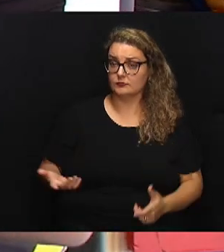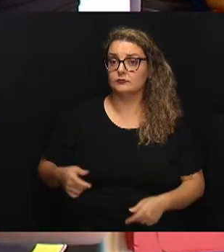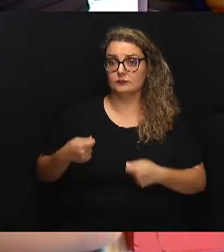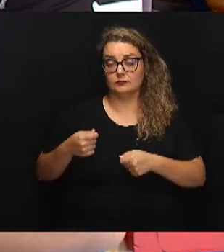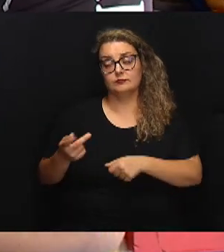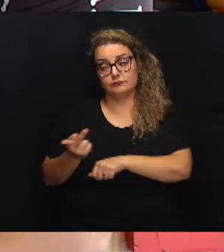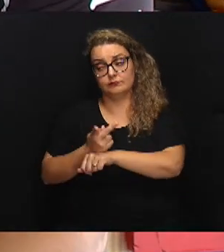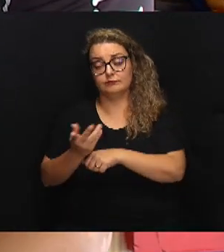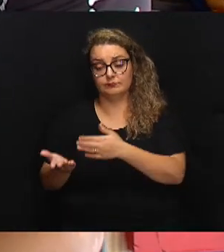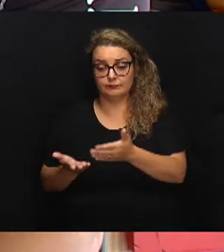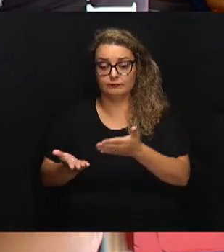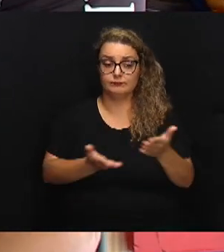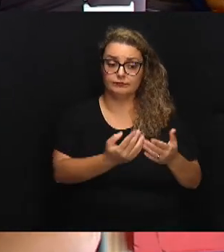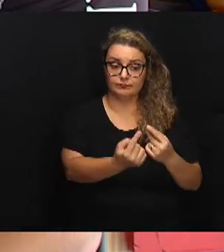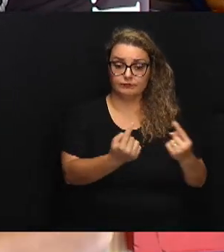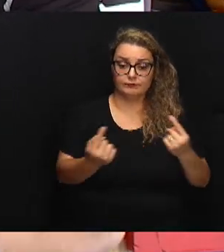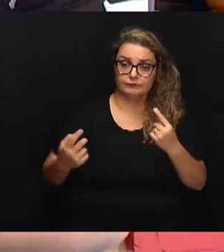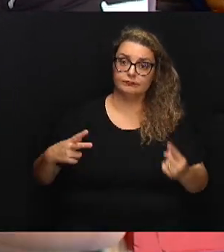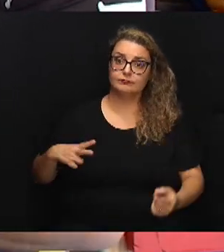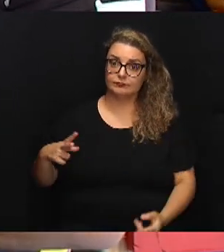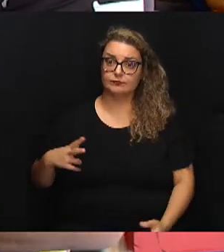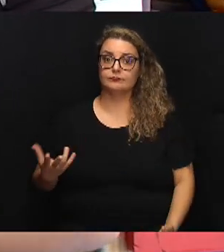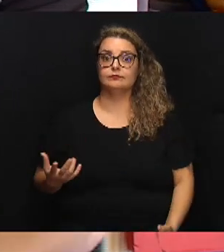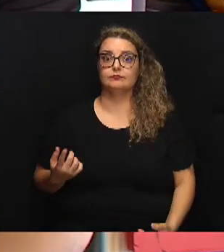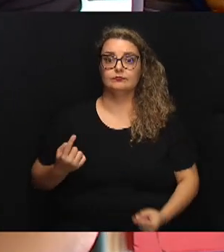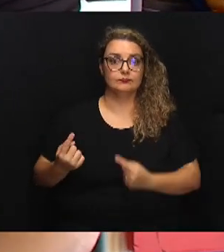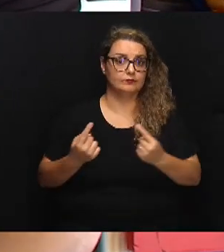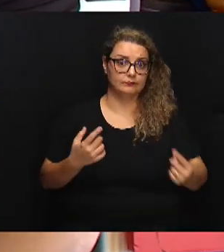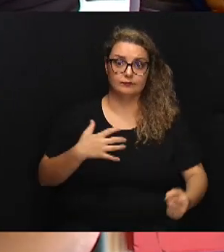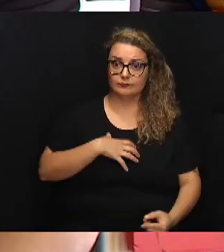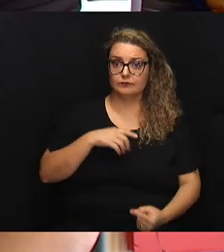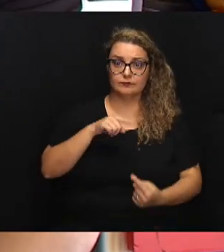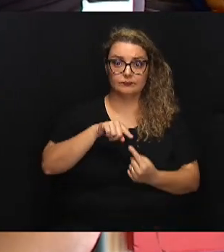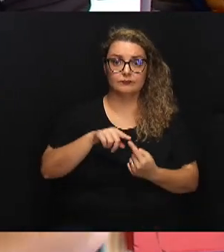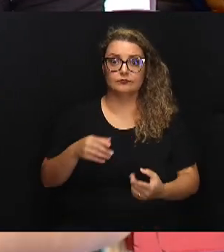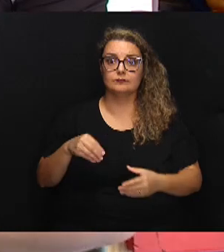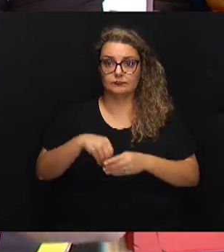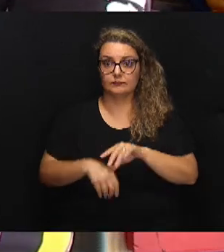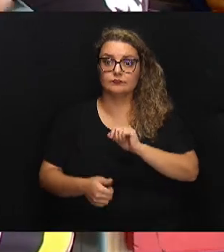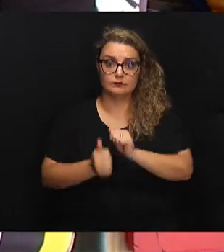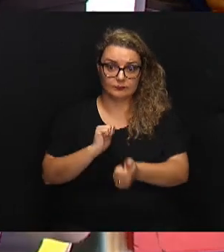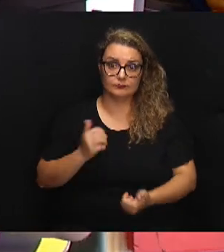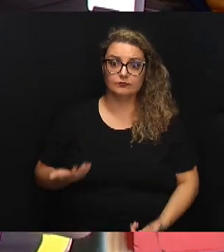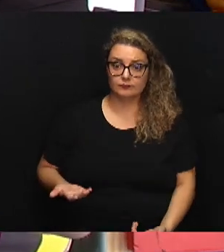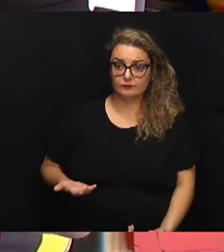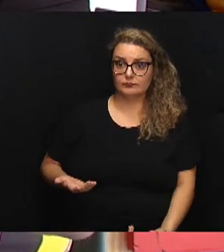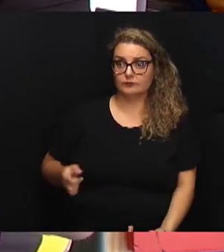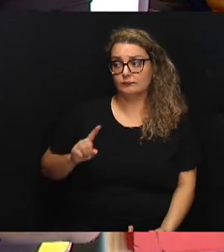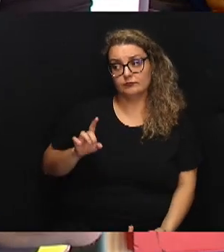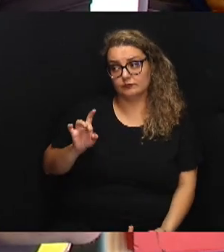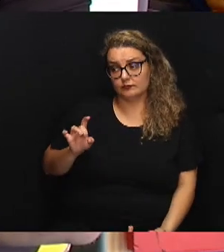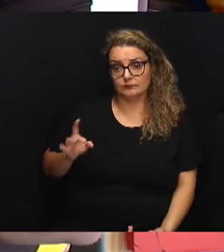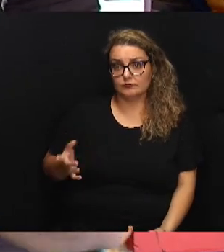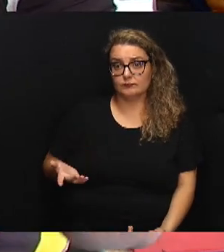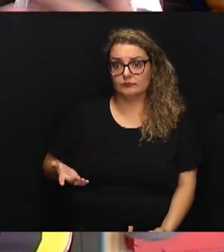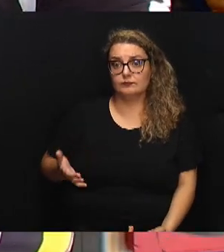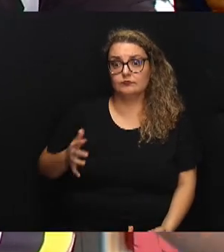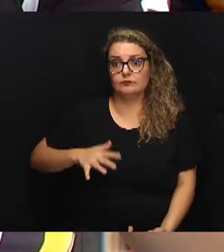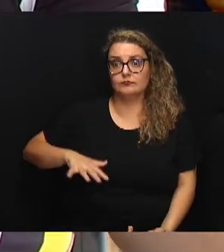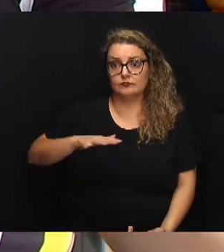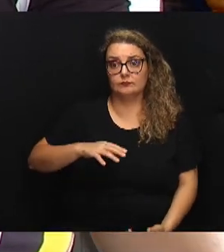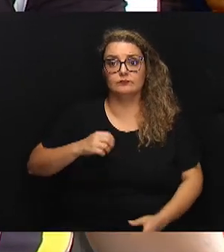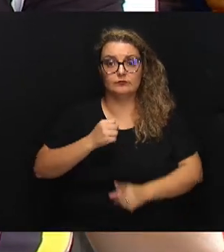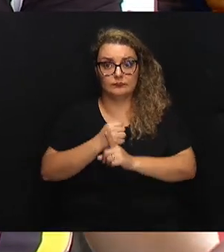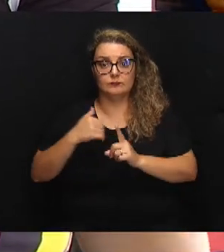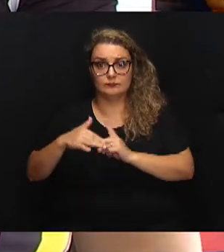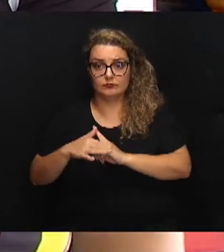procurar tratar o aluno individualmente, porque cada um tem um objetivo dentro do esporte. E isso não só no âmbito social,